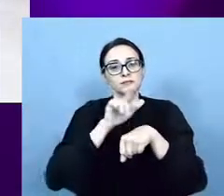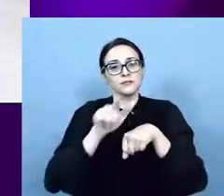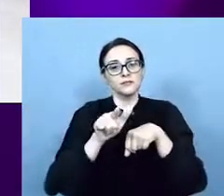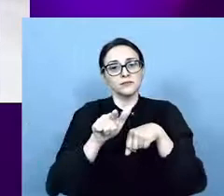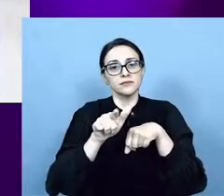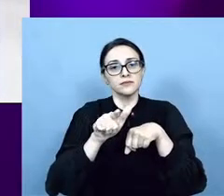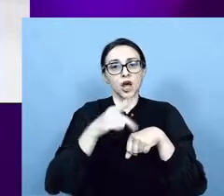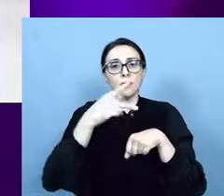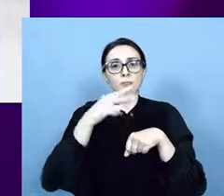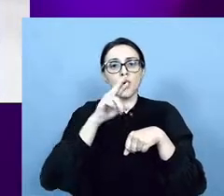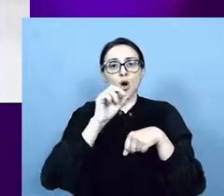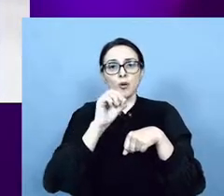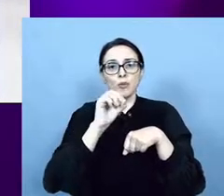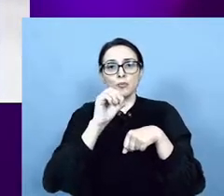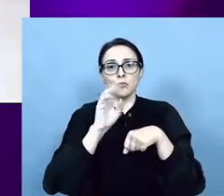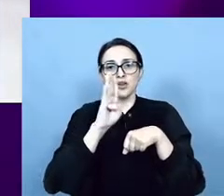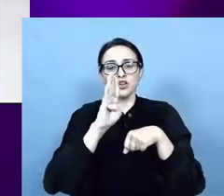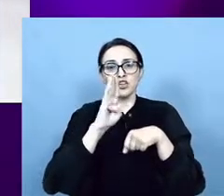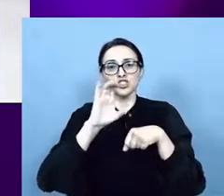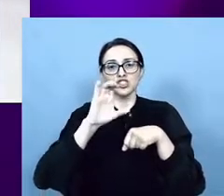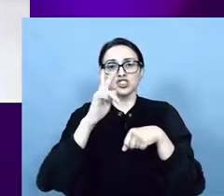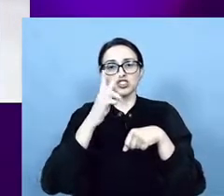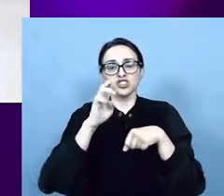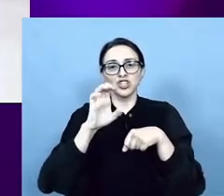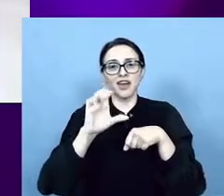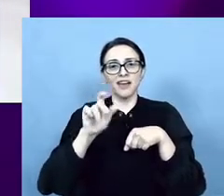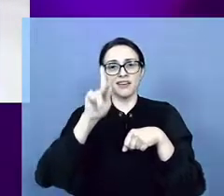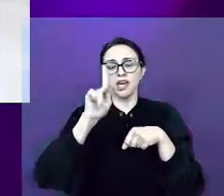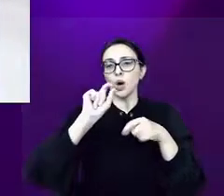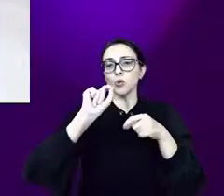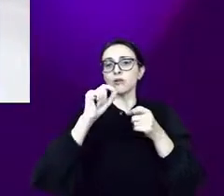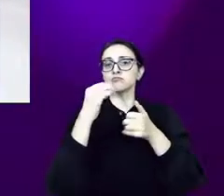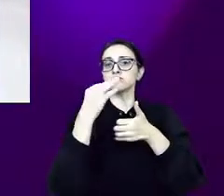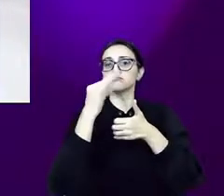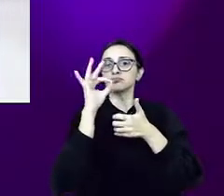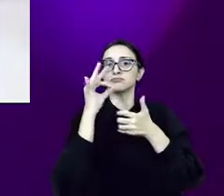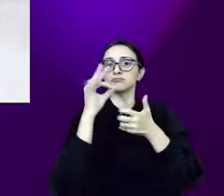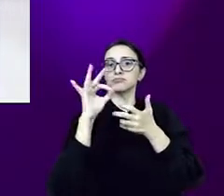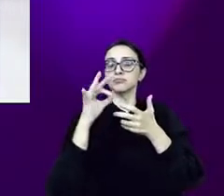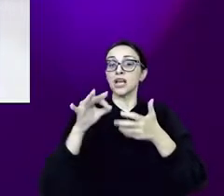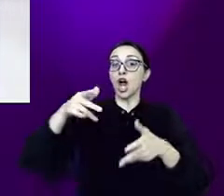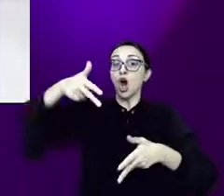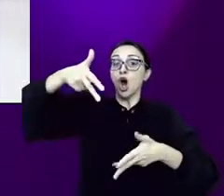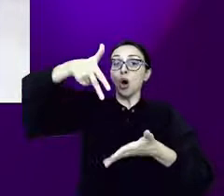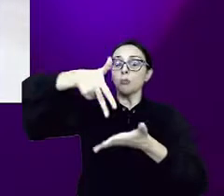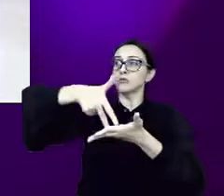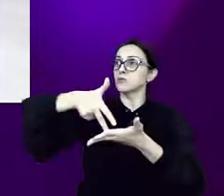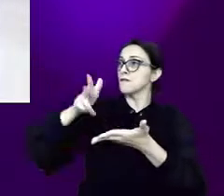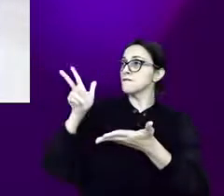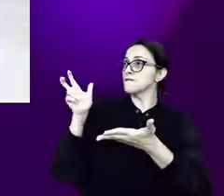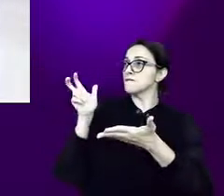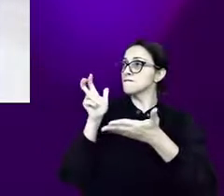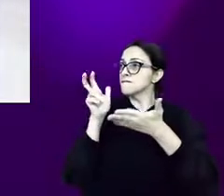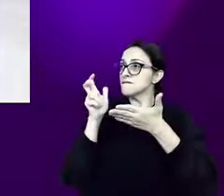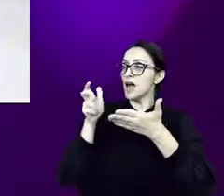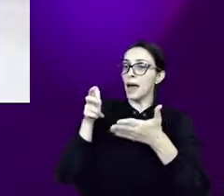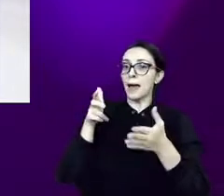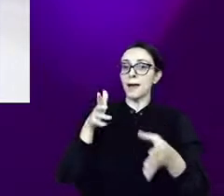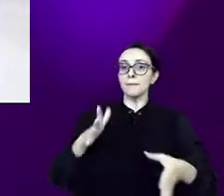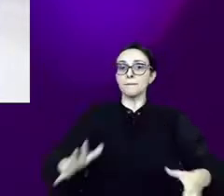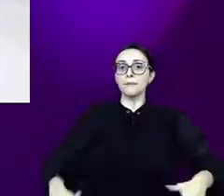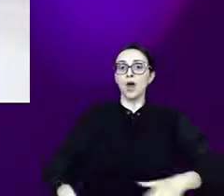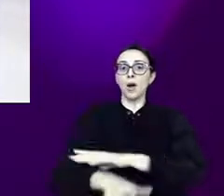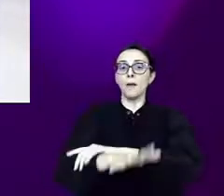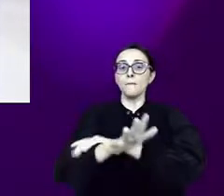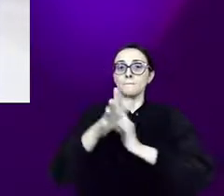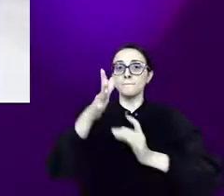check, que é exatamente a verificação do robô fazendo a leitura corretamente dos movimentos que a gente faz com o braço do